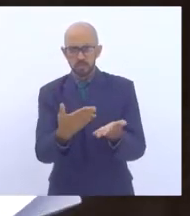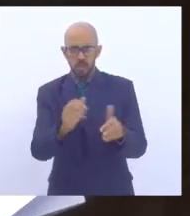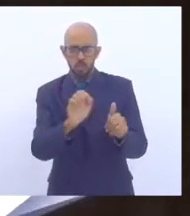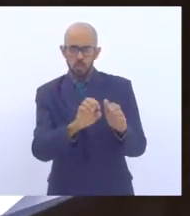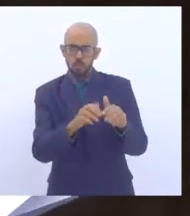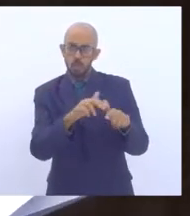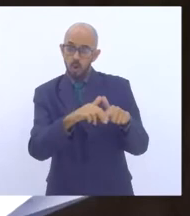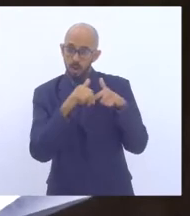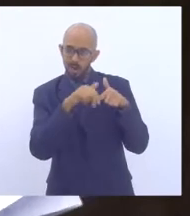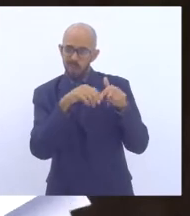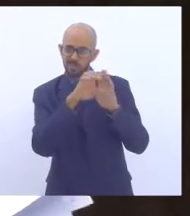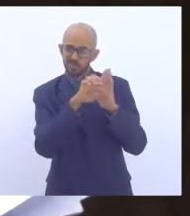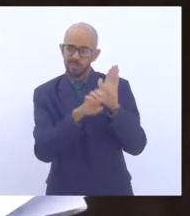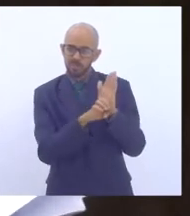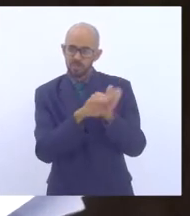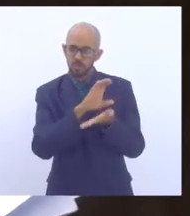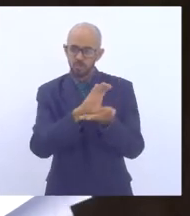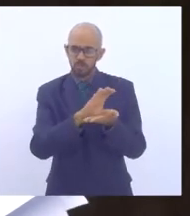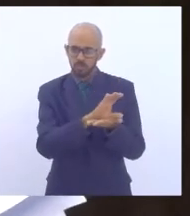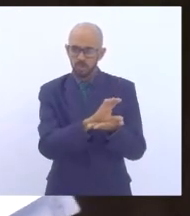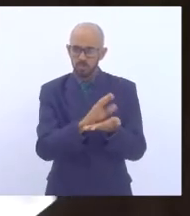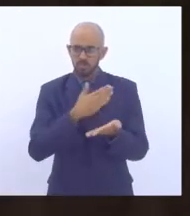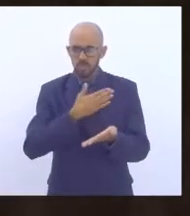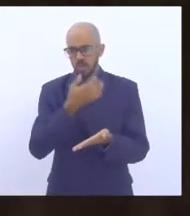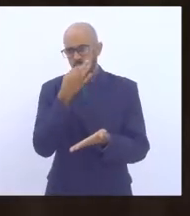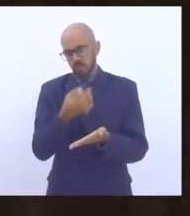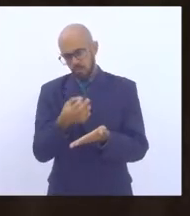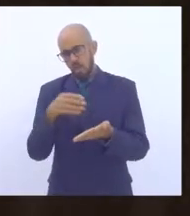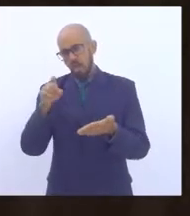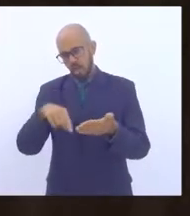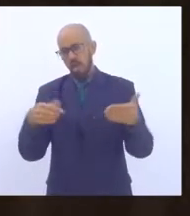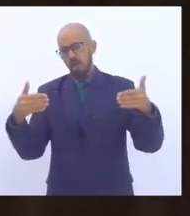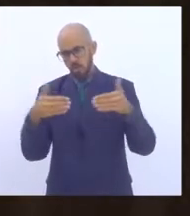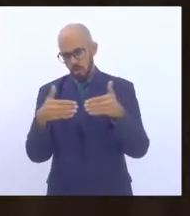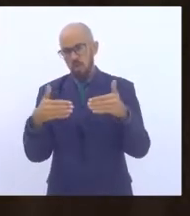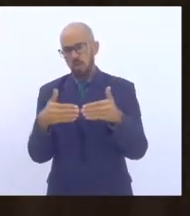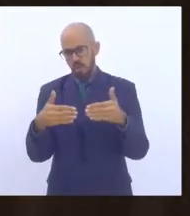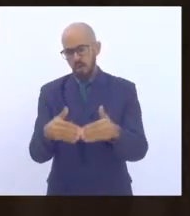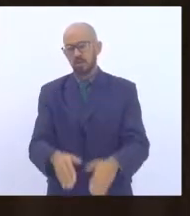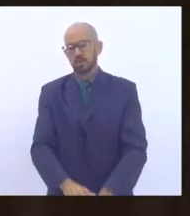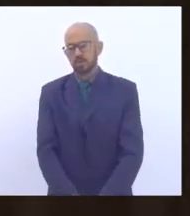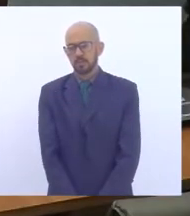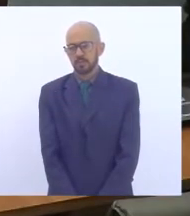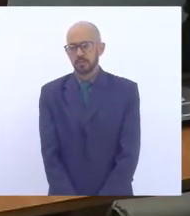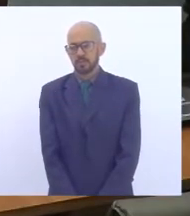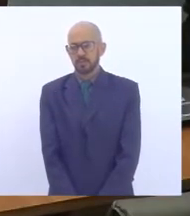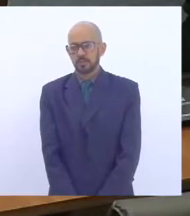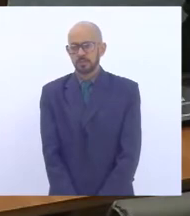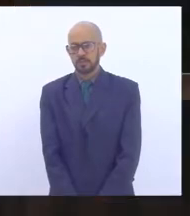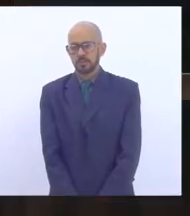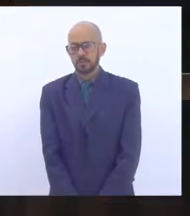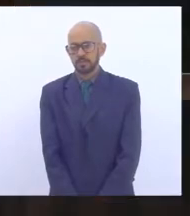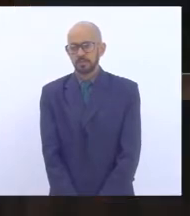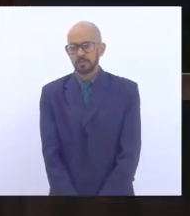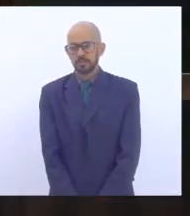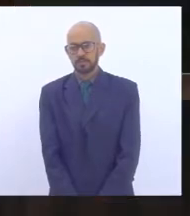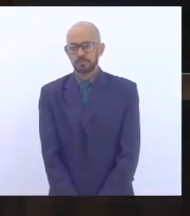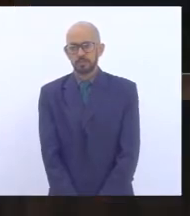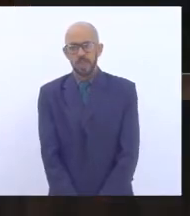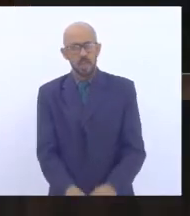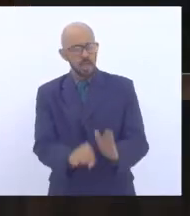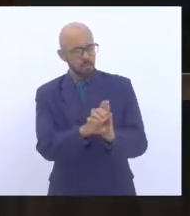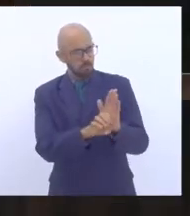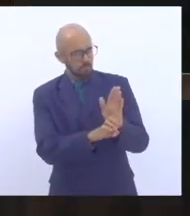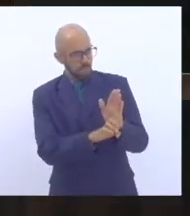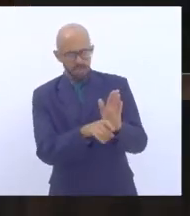emenda constitucional o meu parecer é pela constitucionalidade número da emenda condicionar um dois